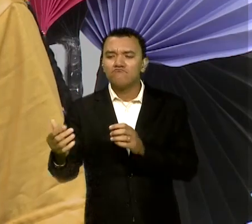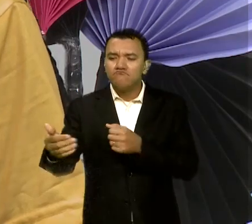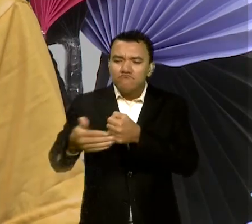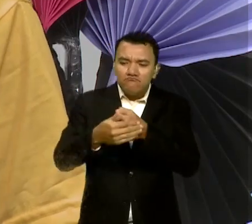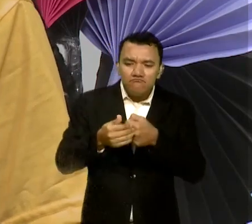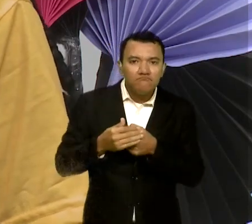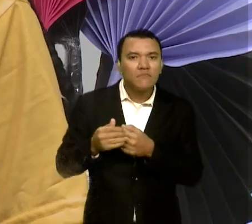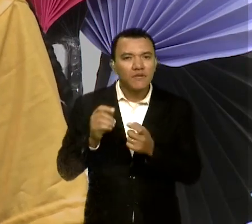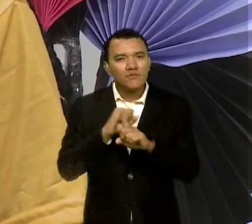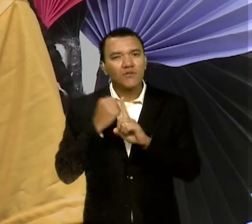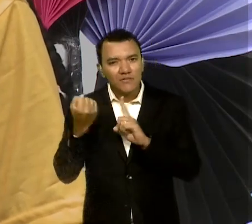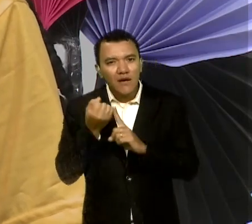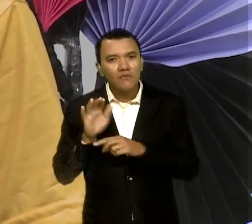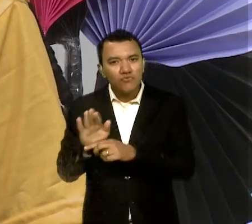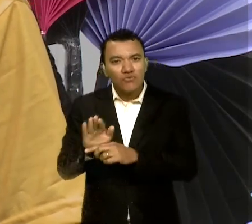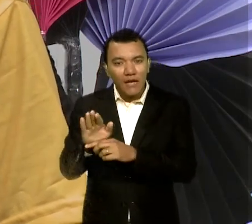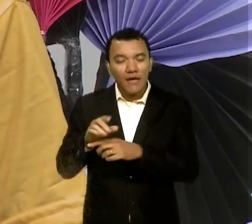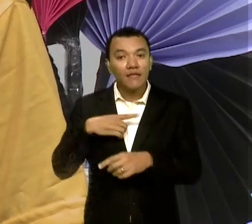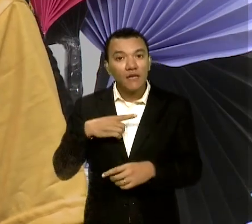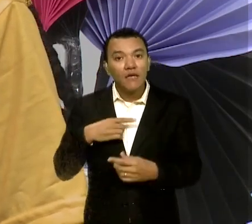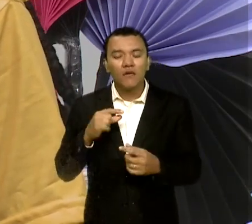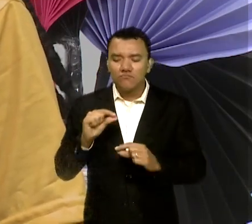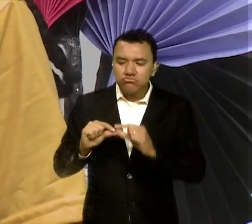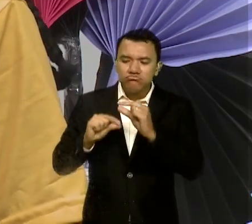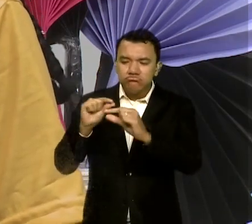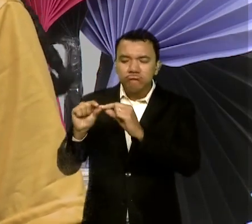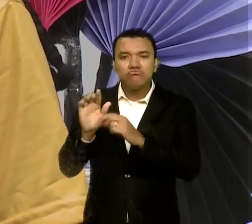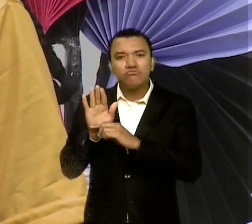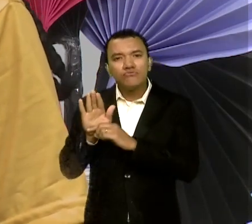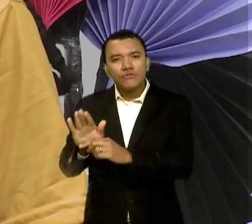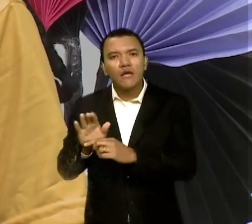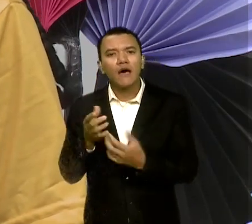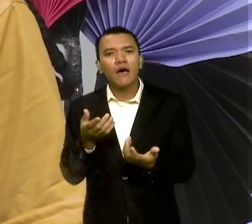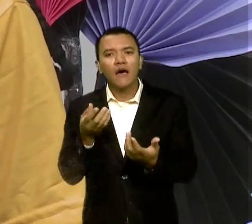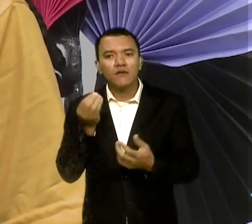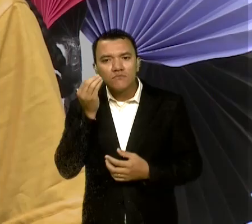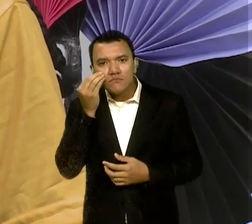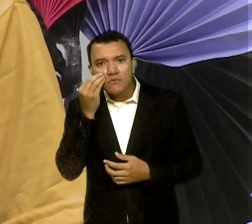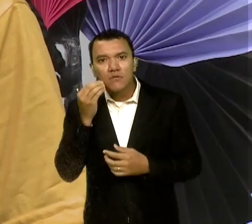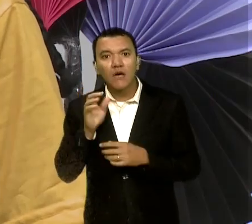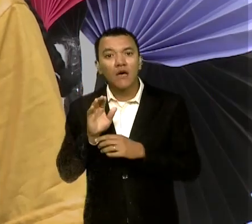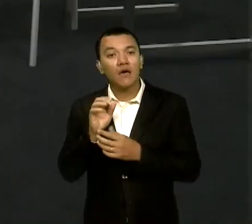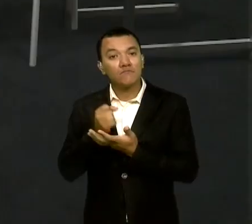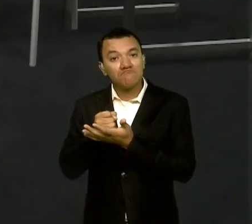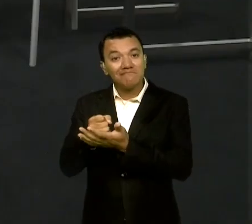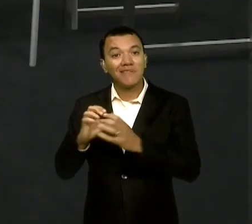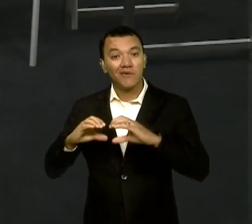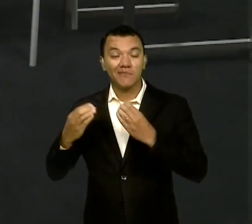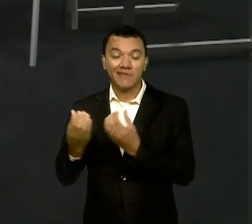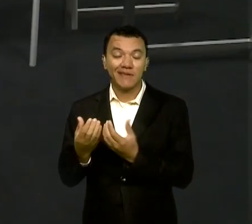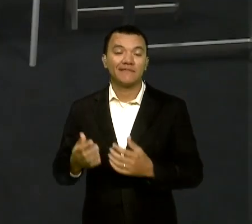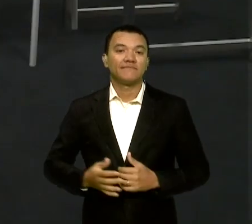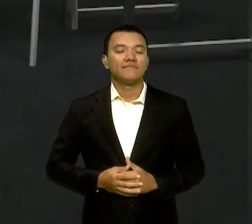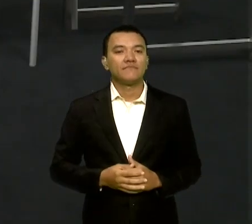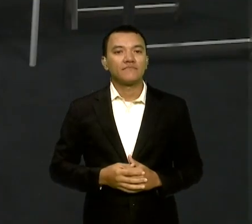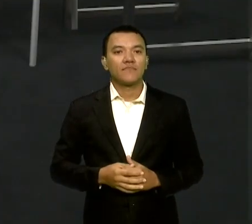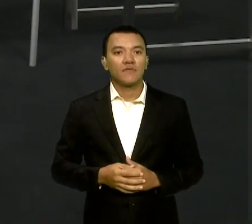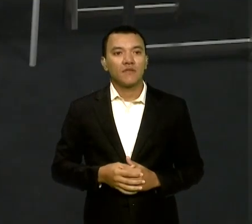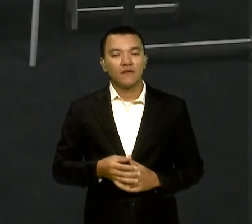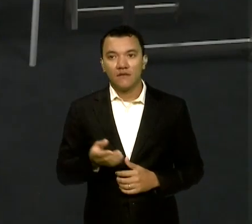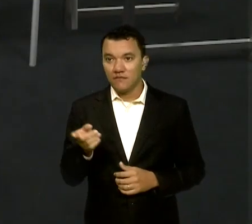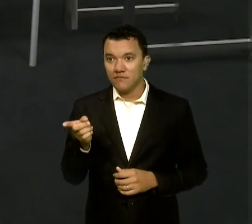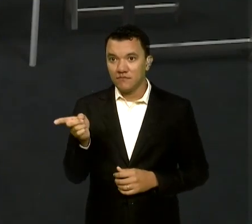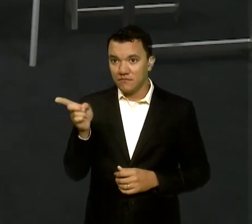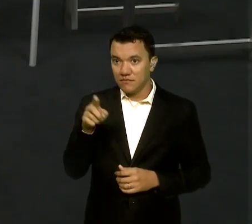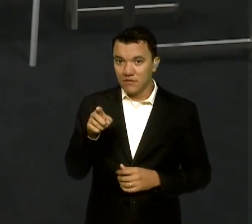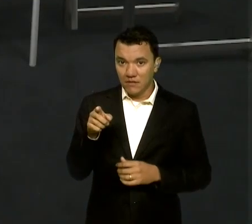formiguinha. Sempre tentando um ao outro estar auxiliando a comunidade. Agora você trabalha com as mulheres já.